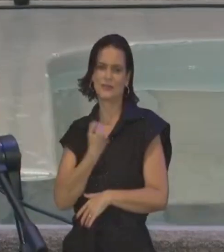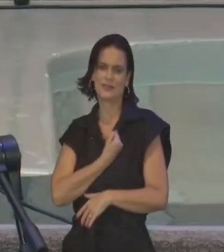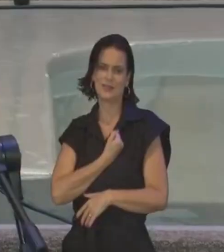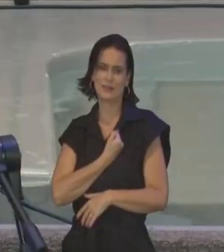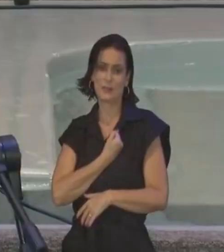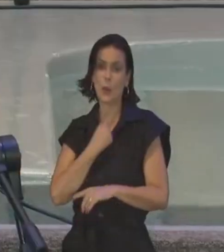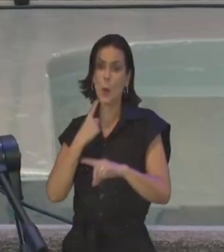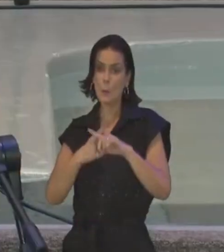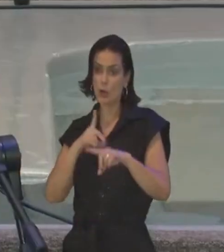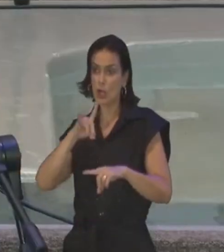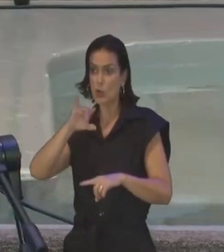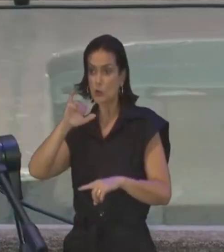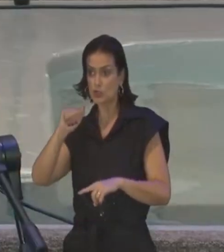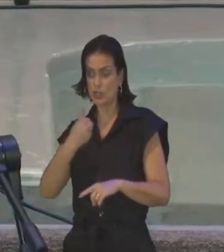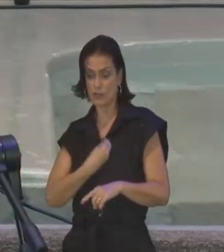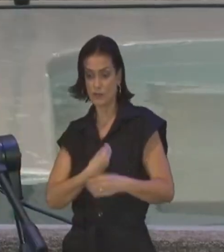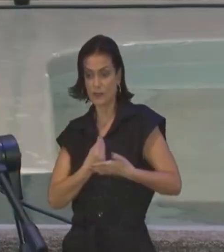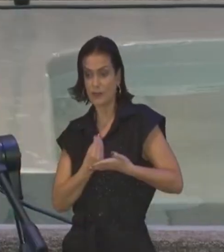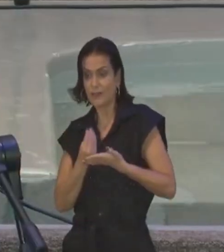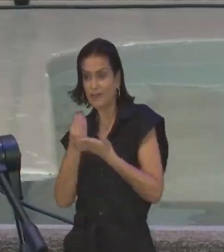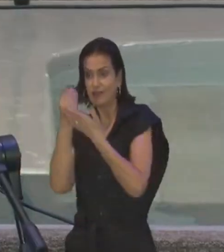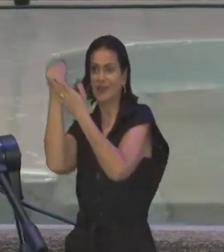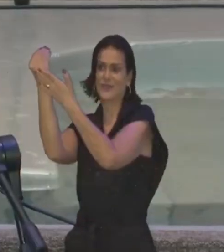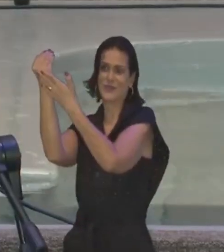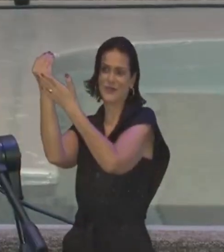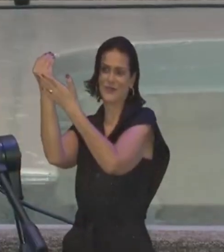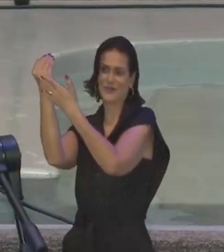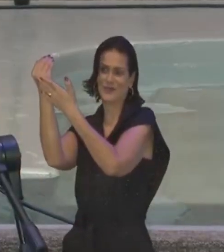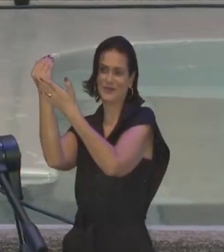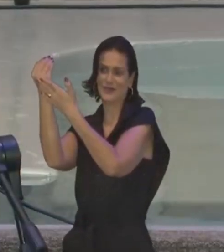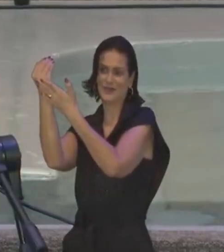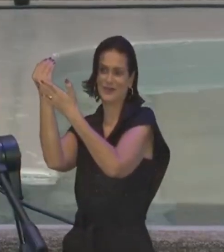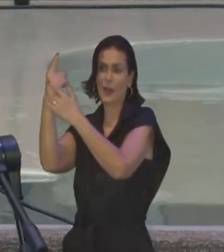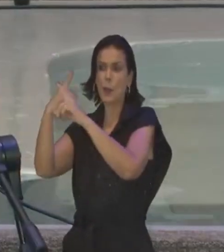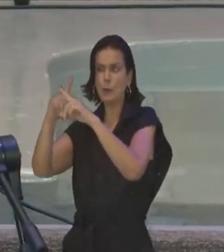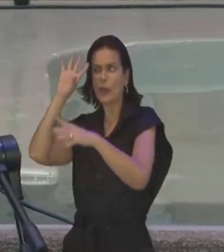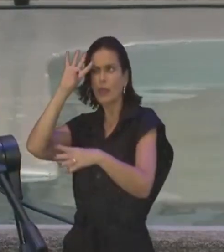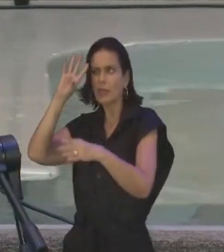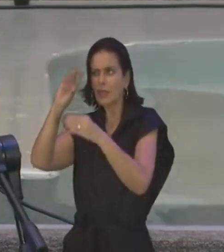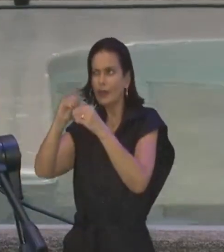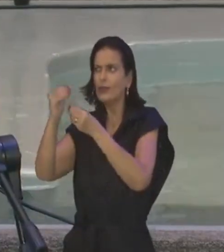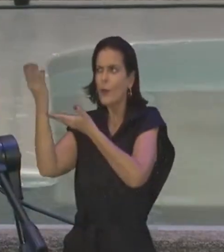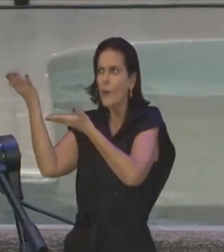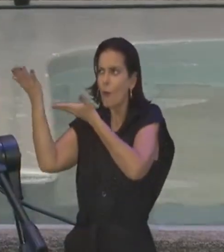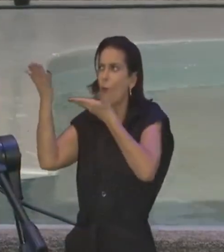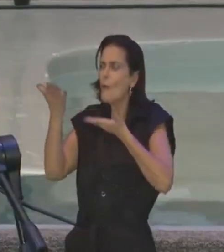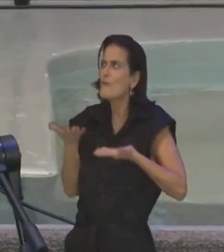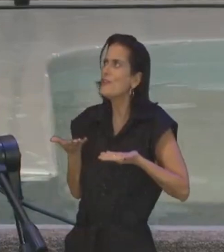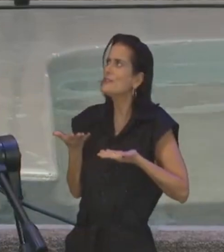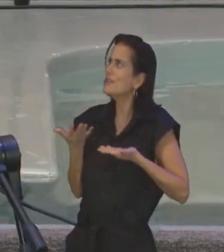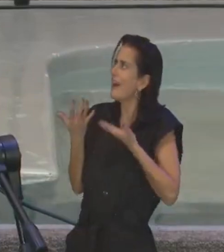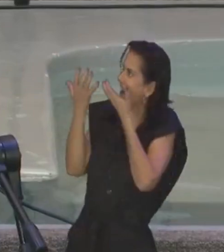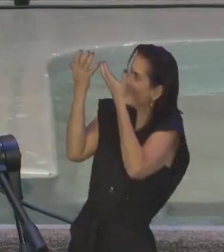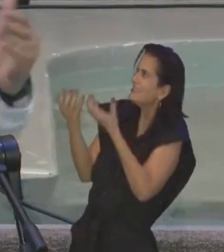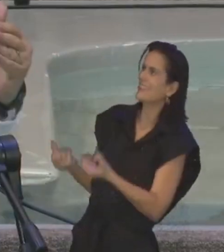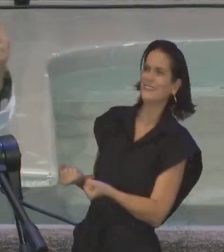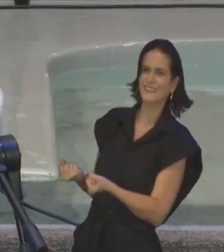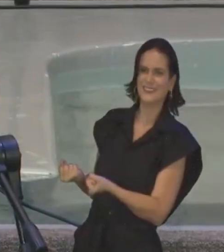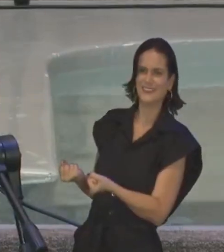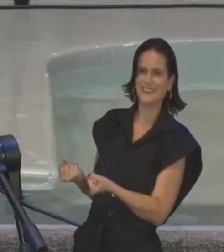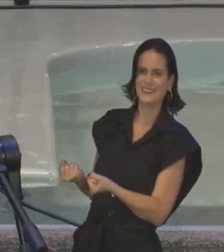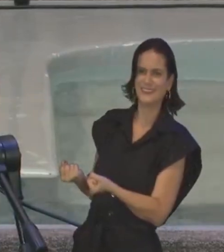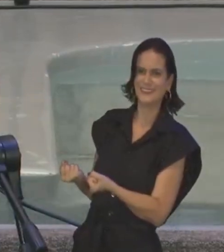um dia entregou a sua vida, você entendeu o convite e aceitou este convite e você foi